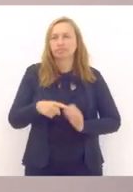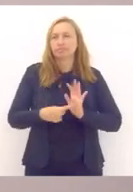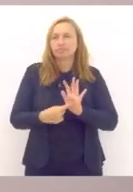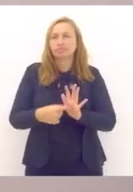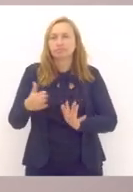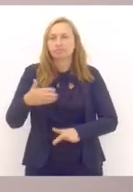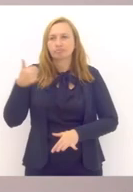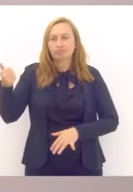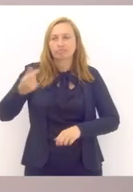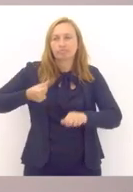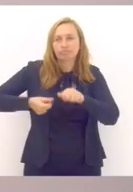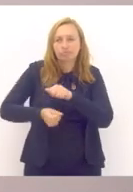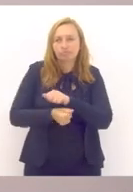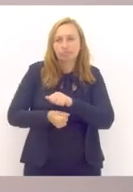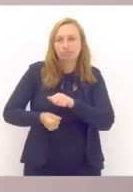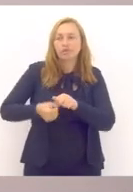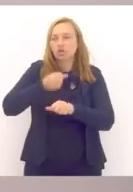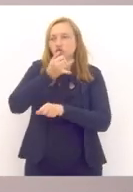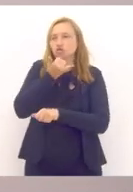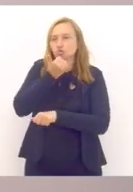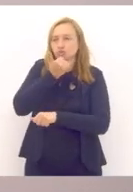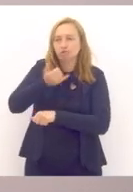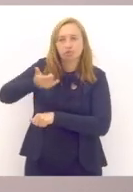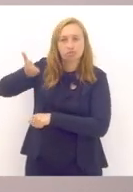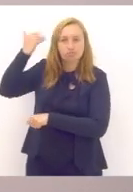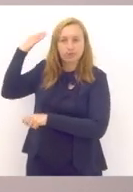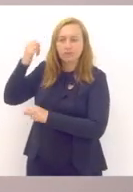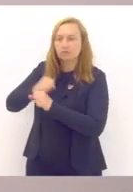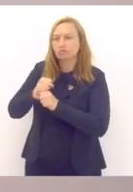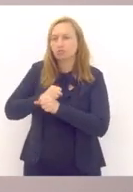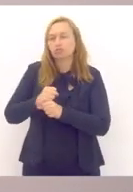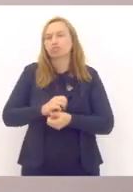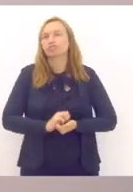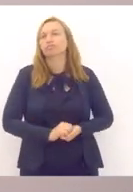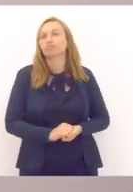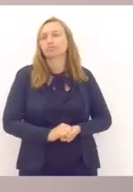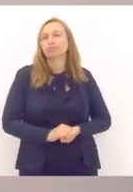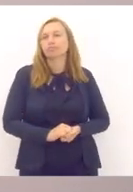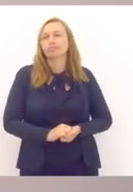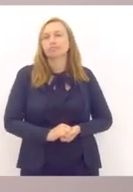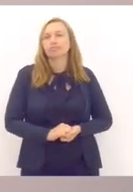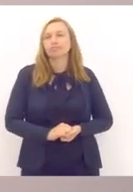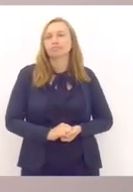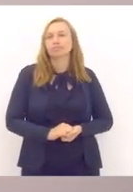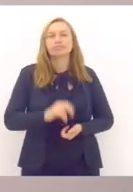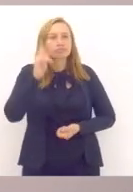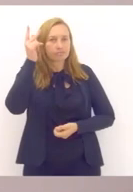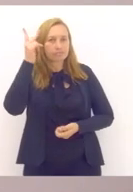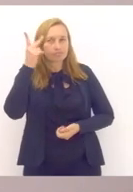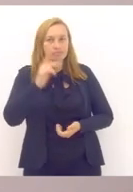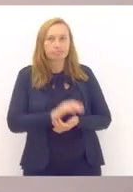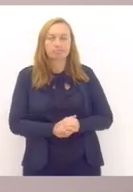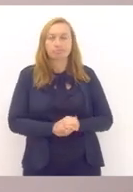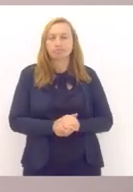maior investimento... Ano passado, desculpa. Feito na história em